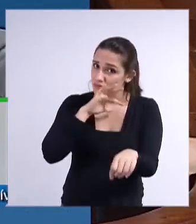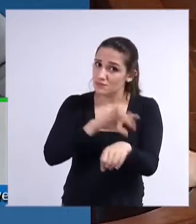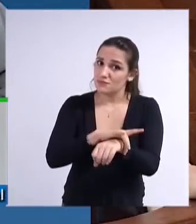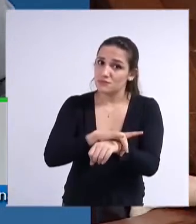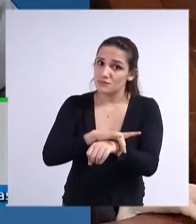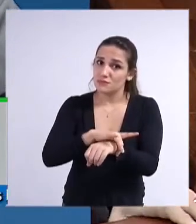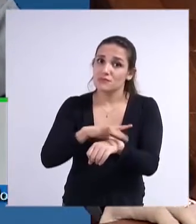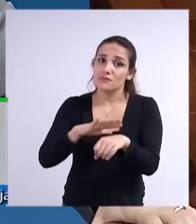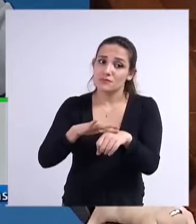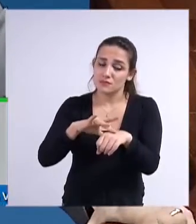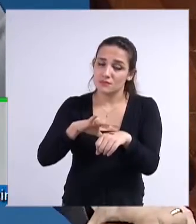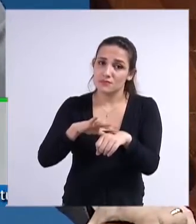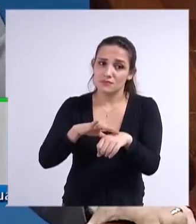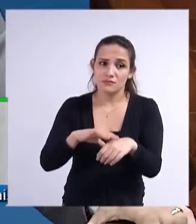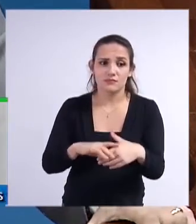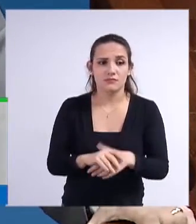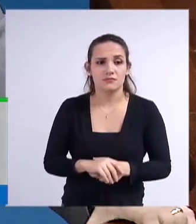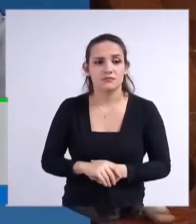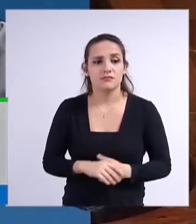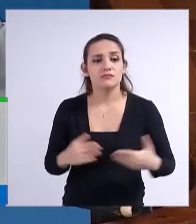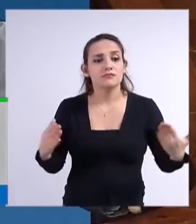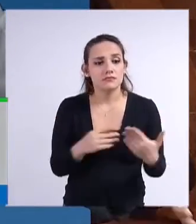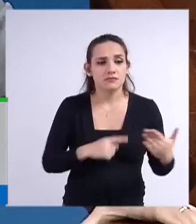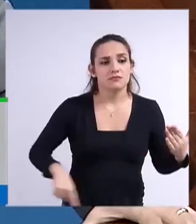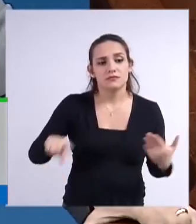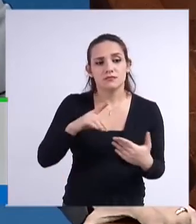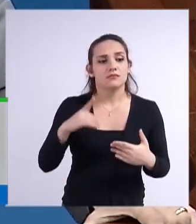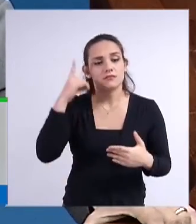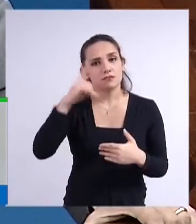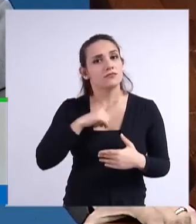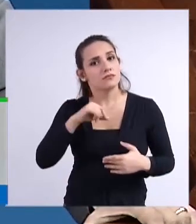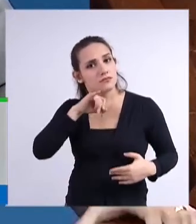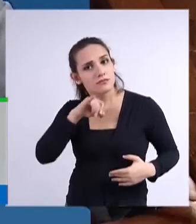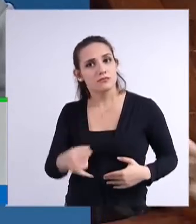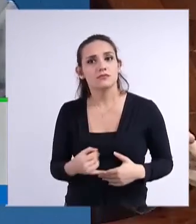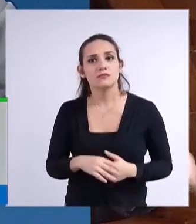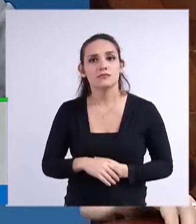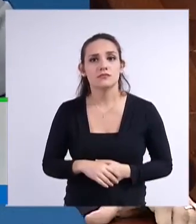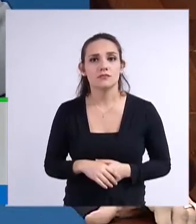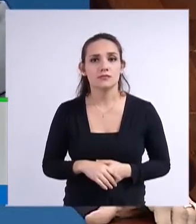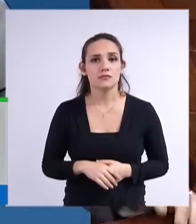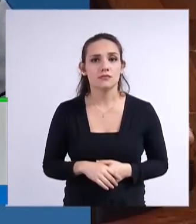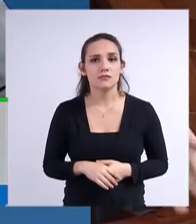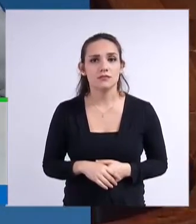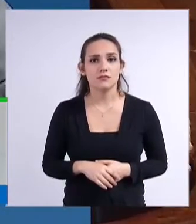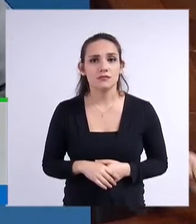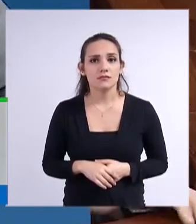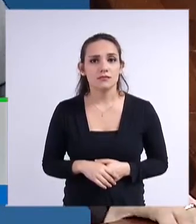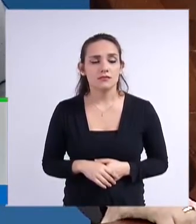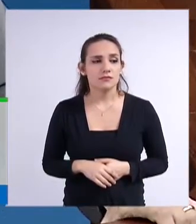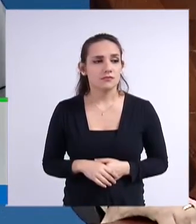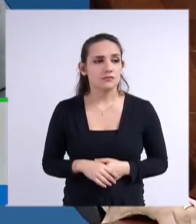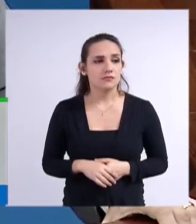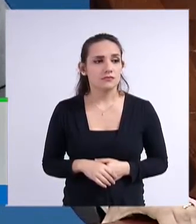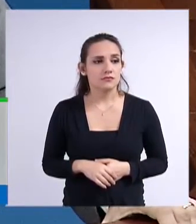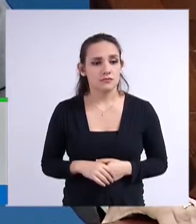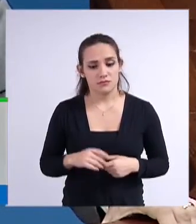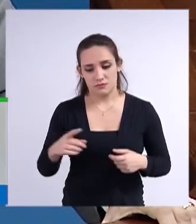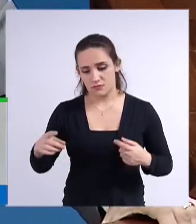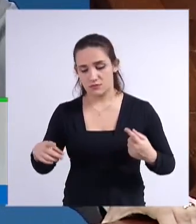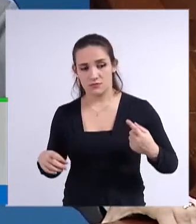Os deputados terão a oportunidade de, nessa semana, todos nós, a Assembleia